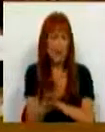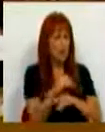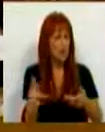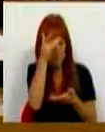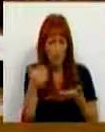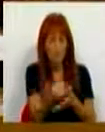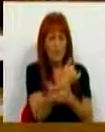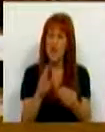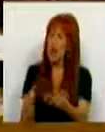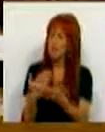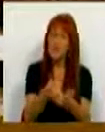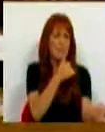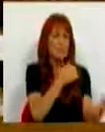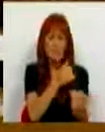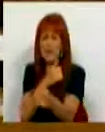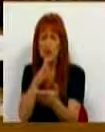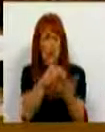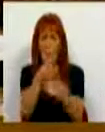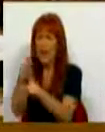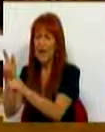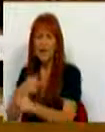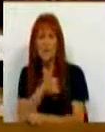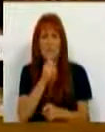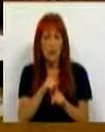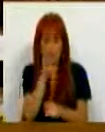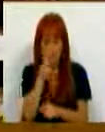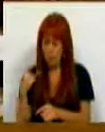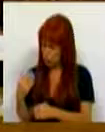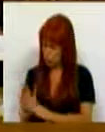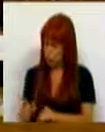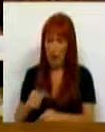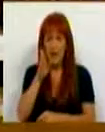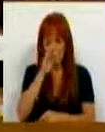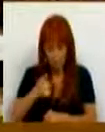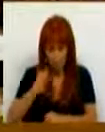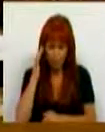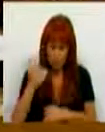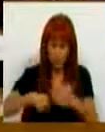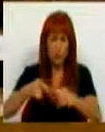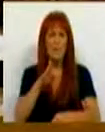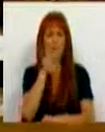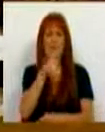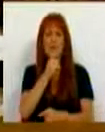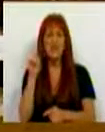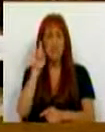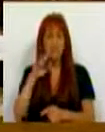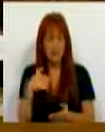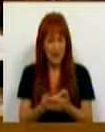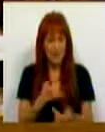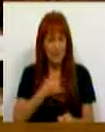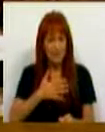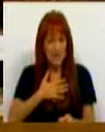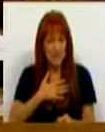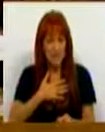setores, apresentámos medidas concretas, medidas já implementadas e em implementação, medidas importantes para as